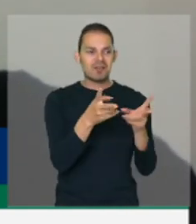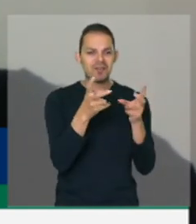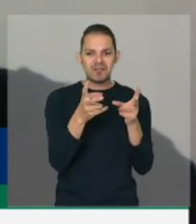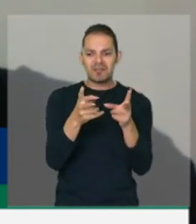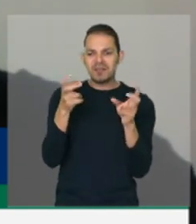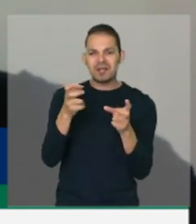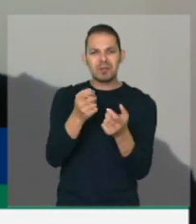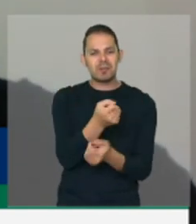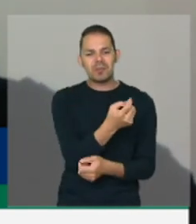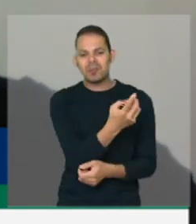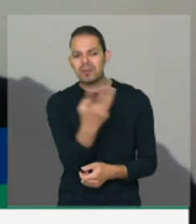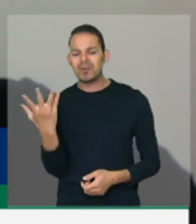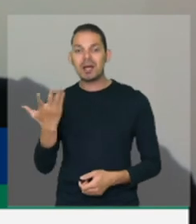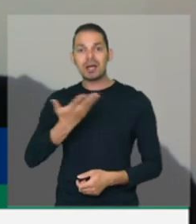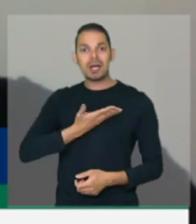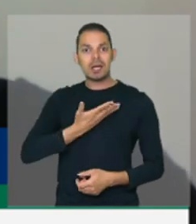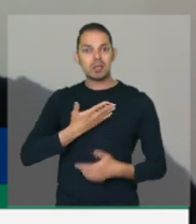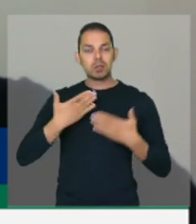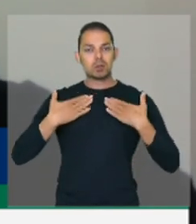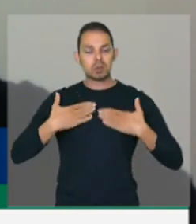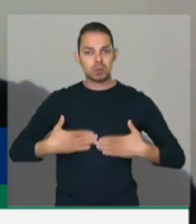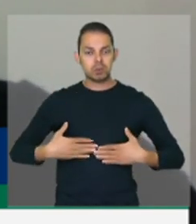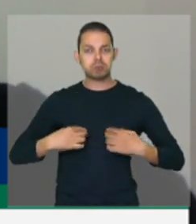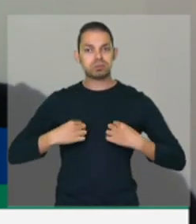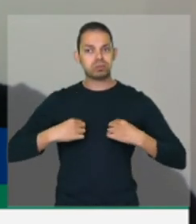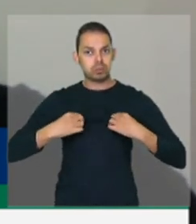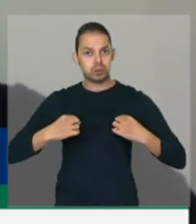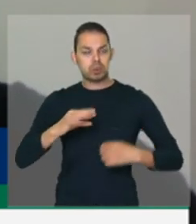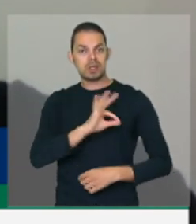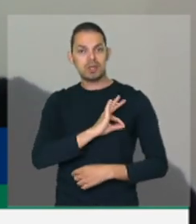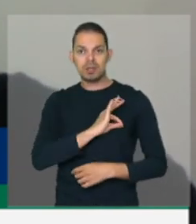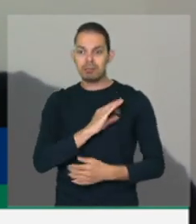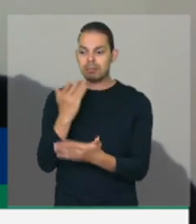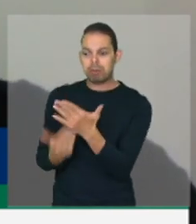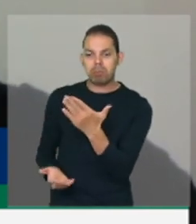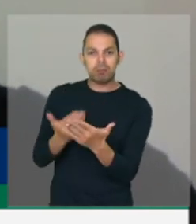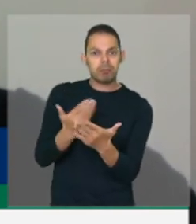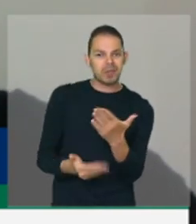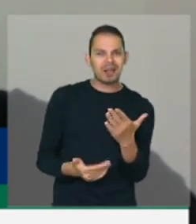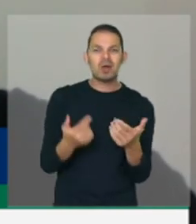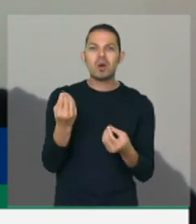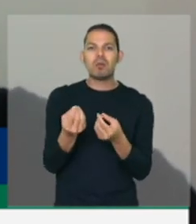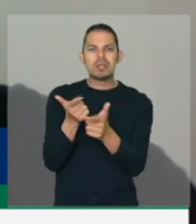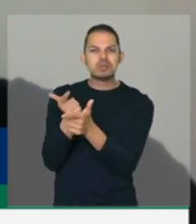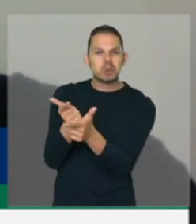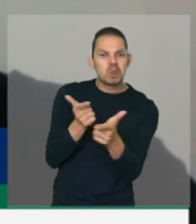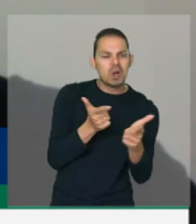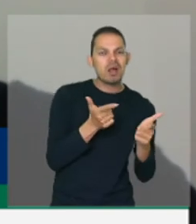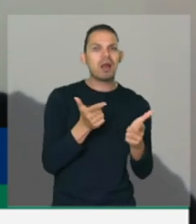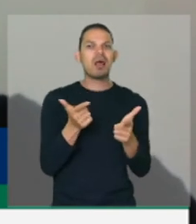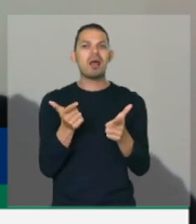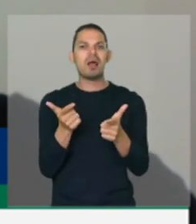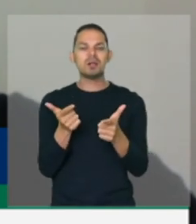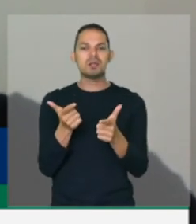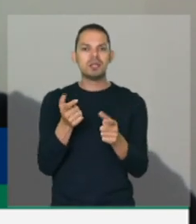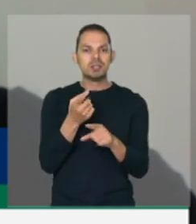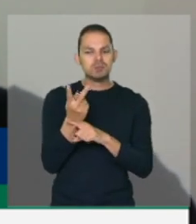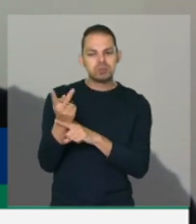e tantos amigos de farda, irmãos de farda, tombando, inclusive do meu lado, em tiroteios, em